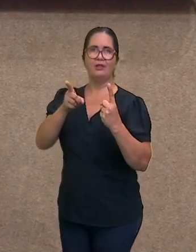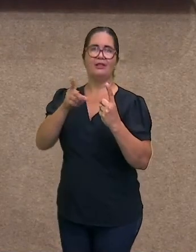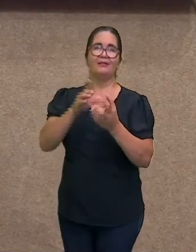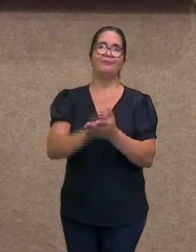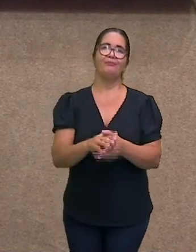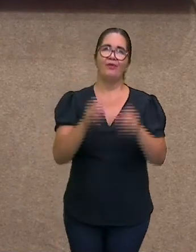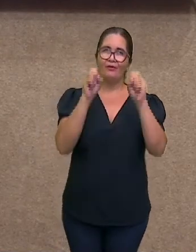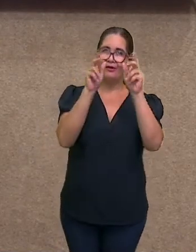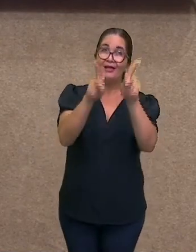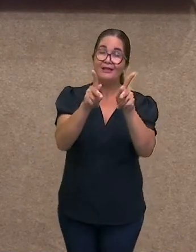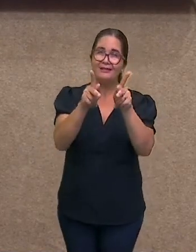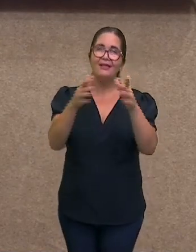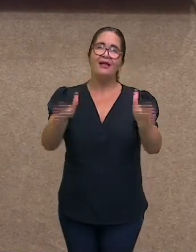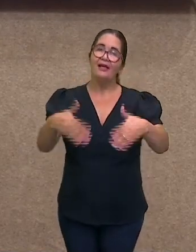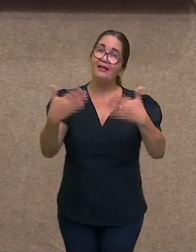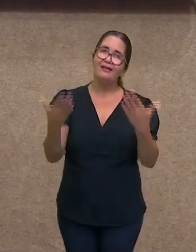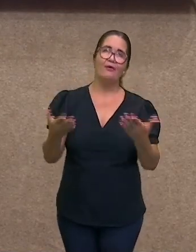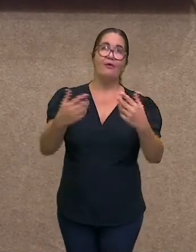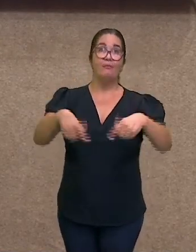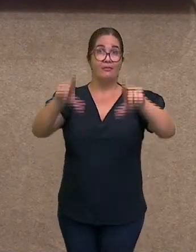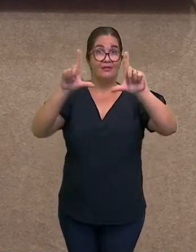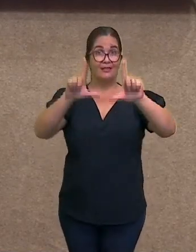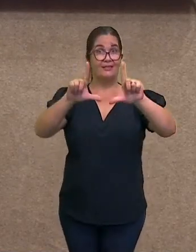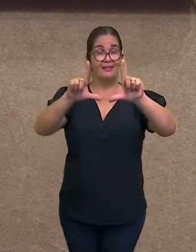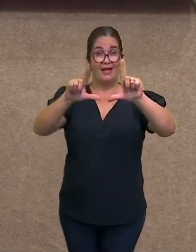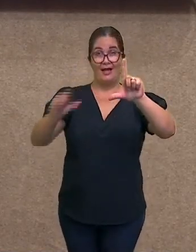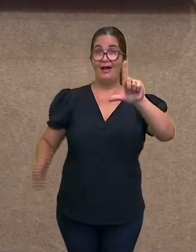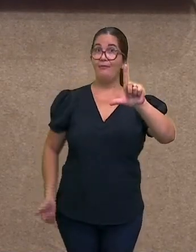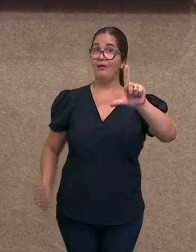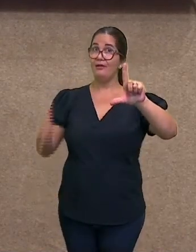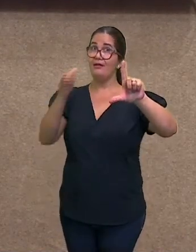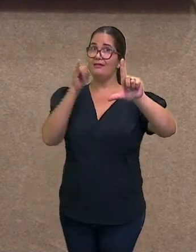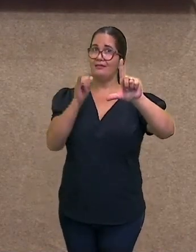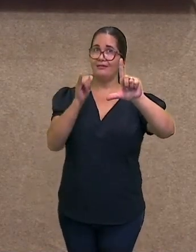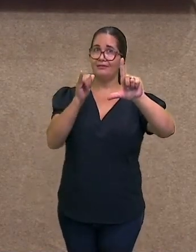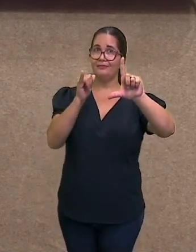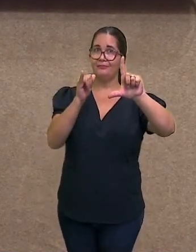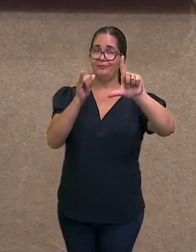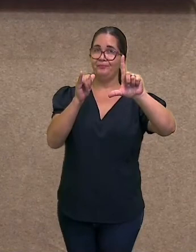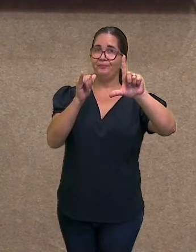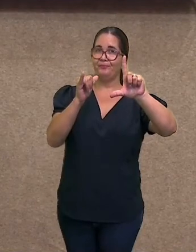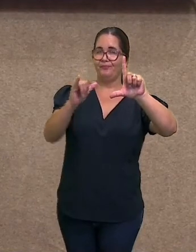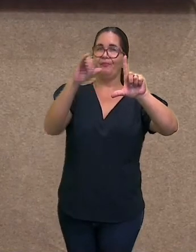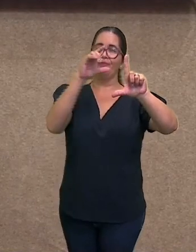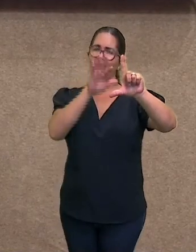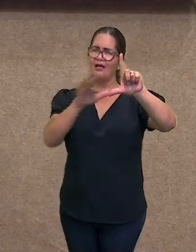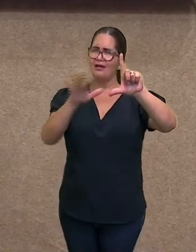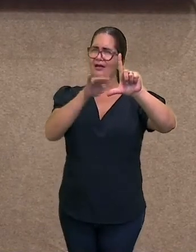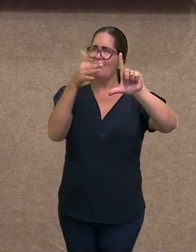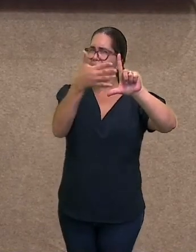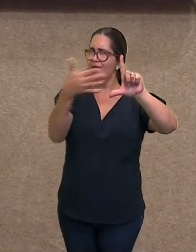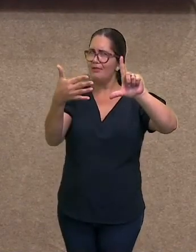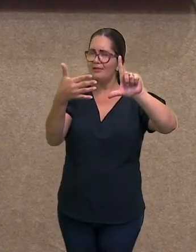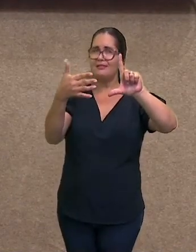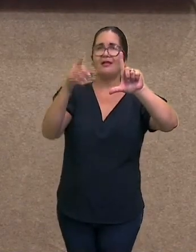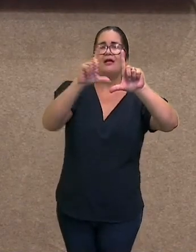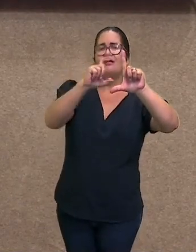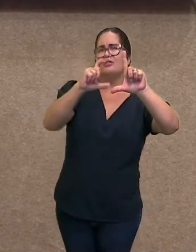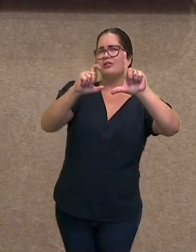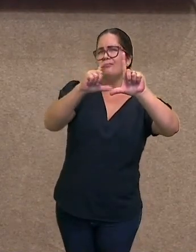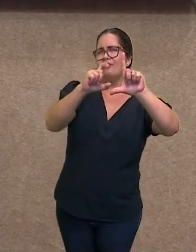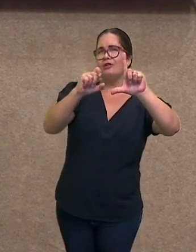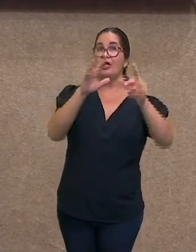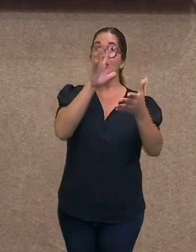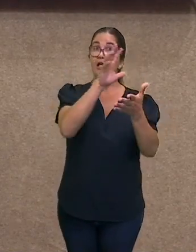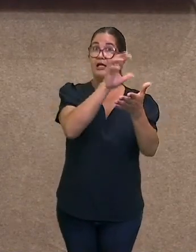as nossas atividades na plataforma SMED-GV, aponte a câmera do seu celular na imagem que aparece no canto da